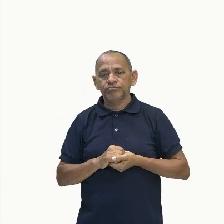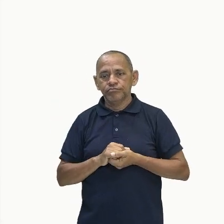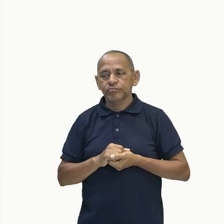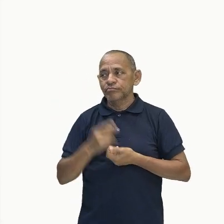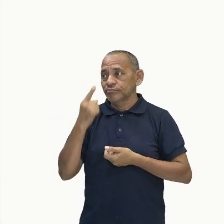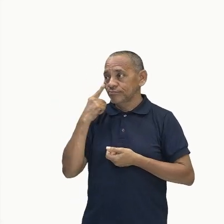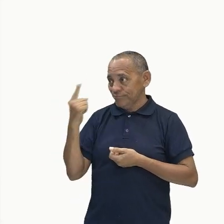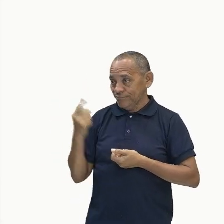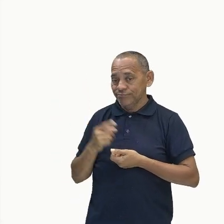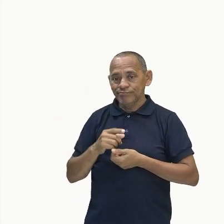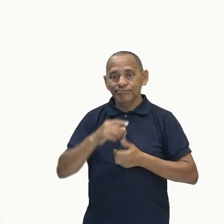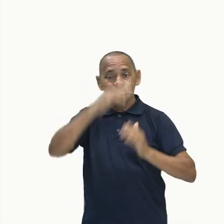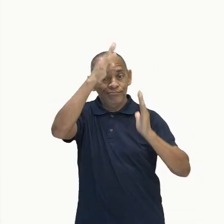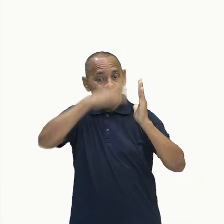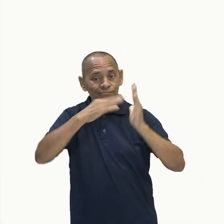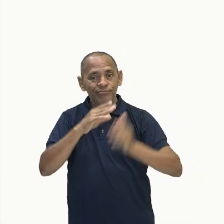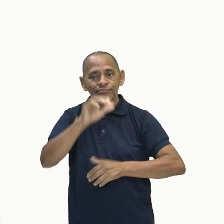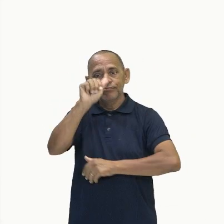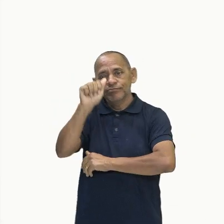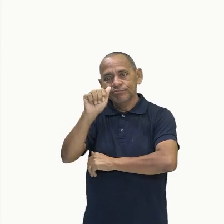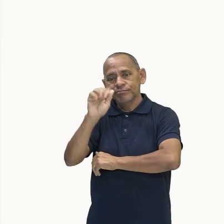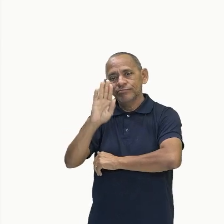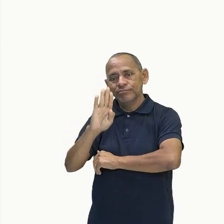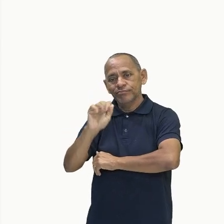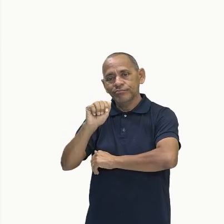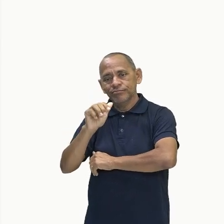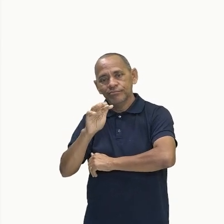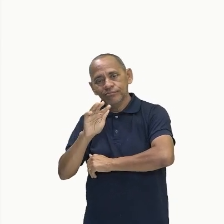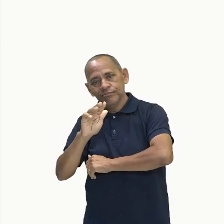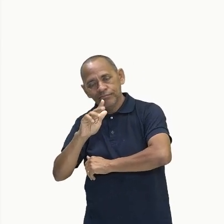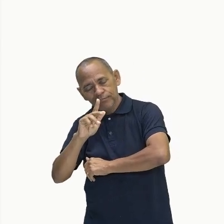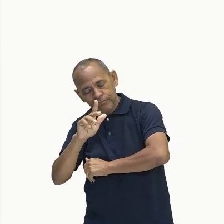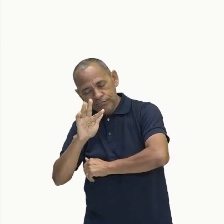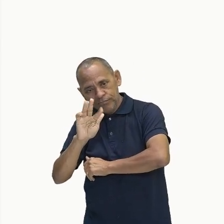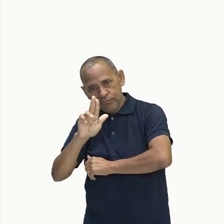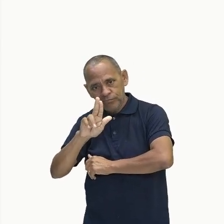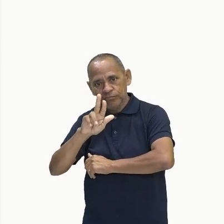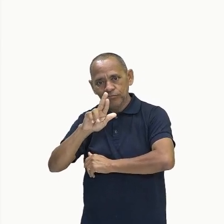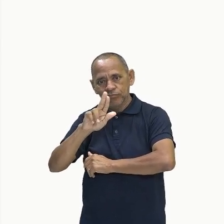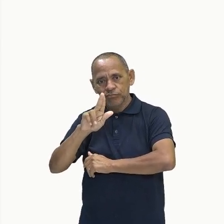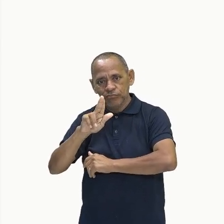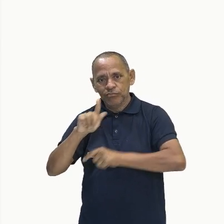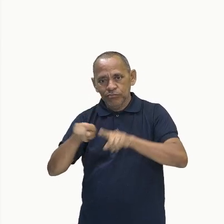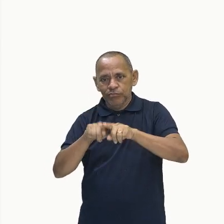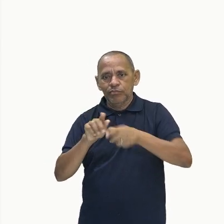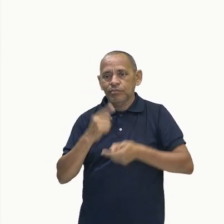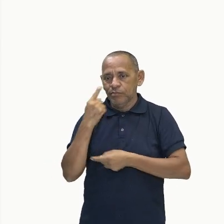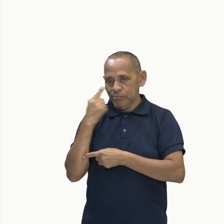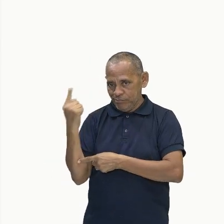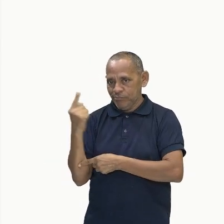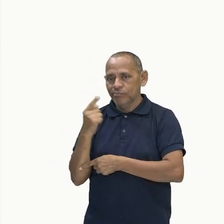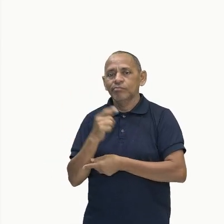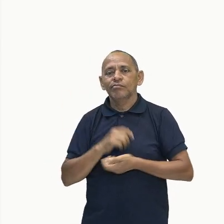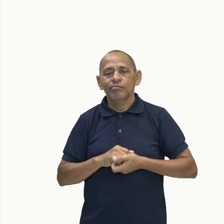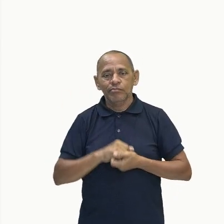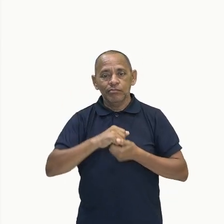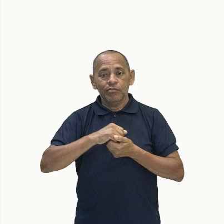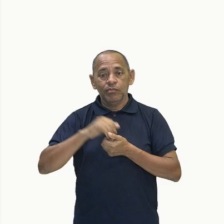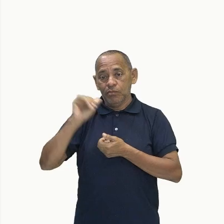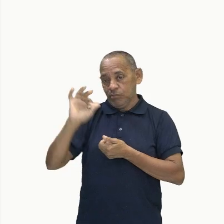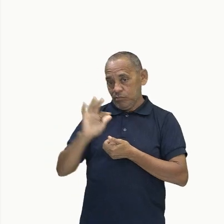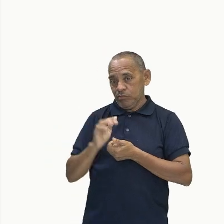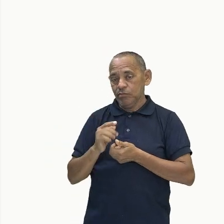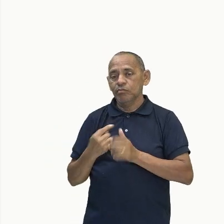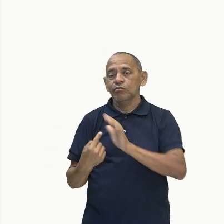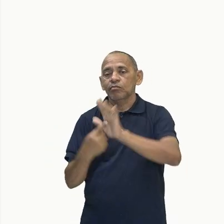Vamos avançar? Então... Aí nós temos o quê? O Abapuru. Esse Abapuru, ele vai trazer